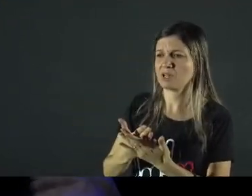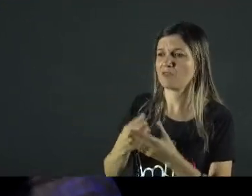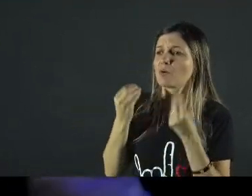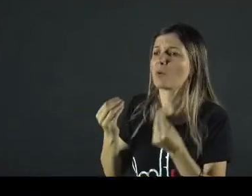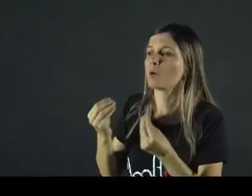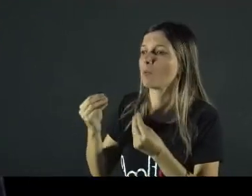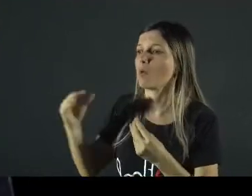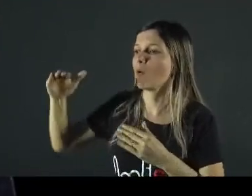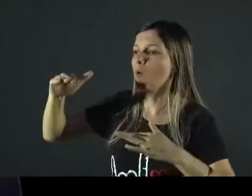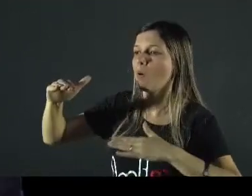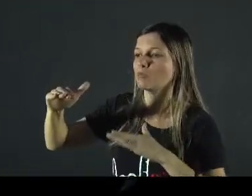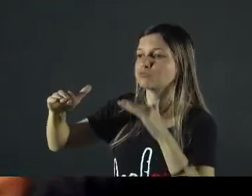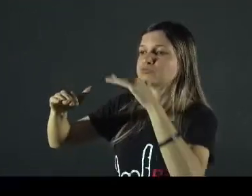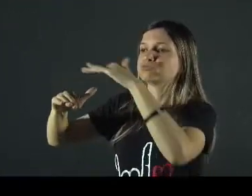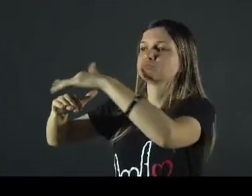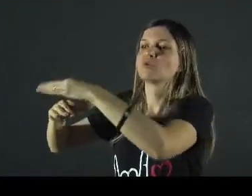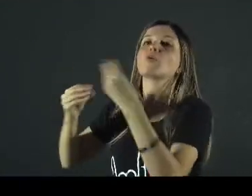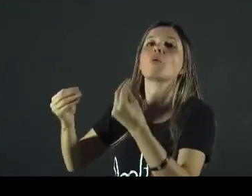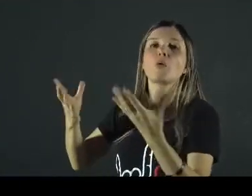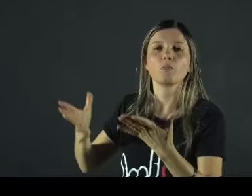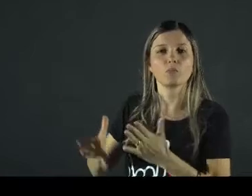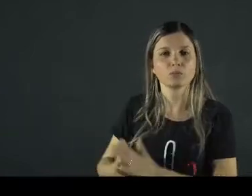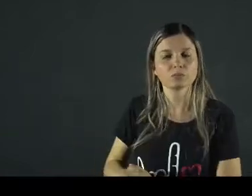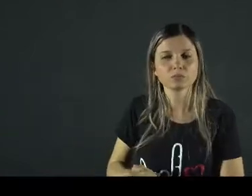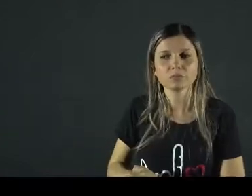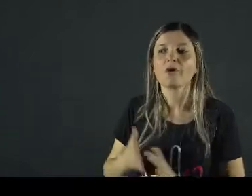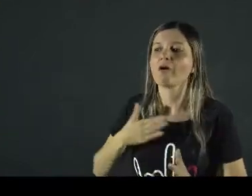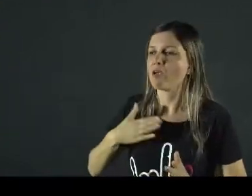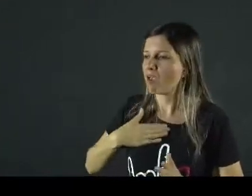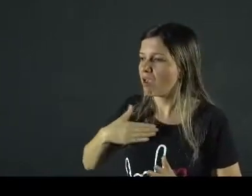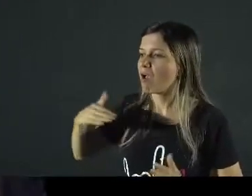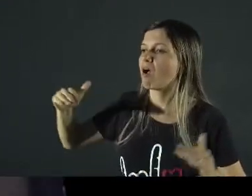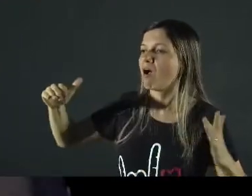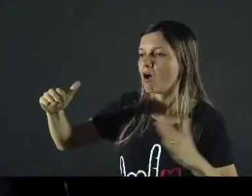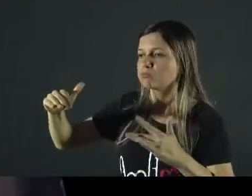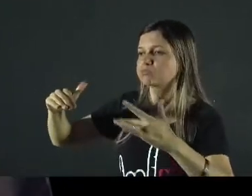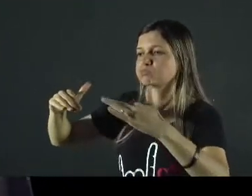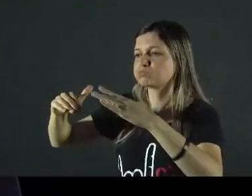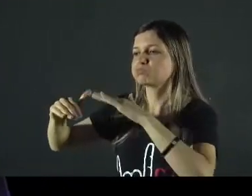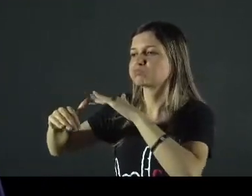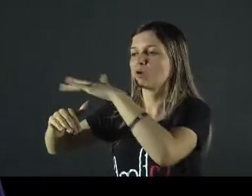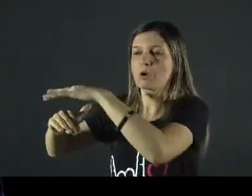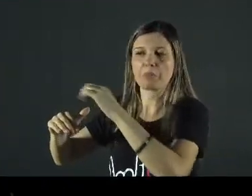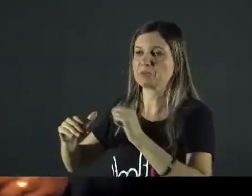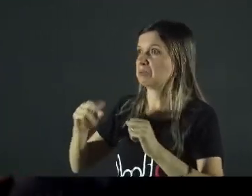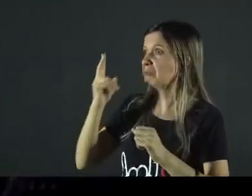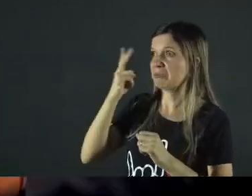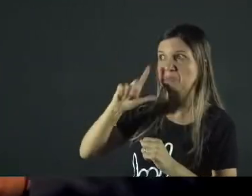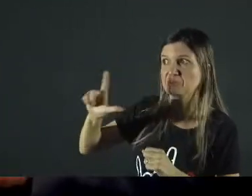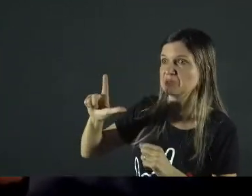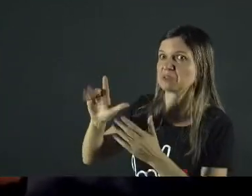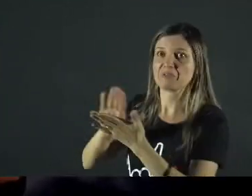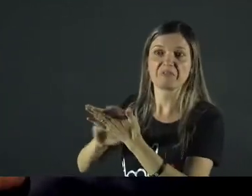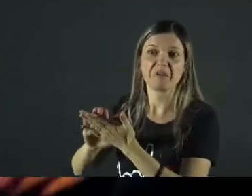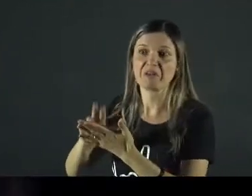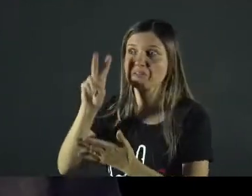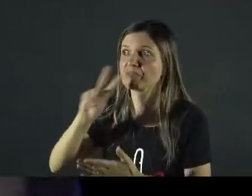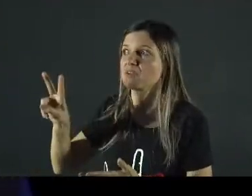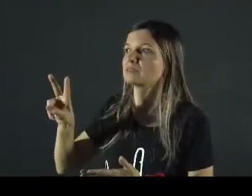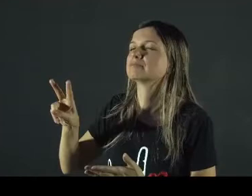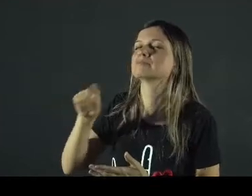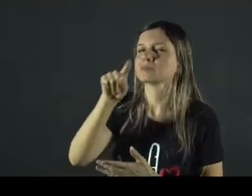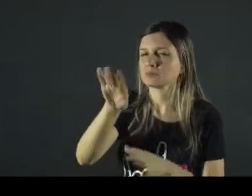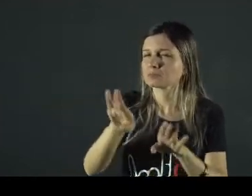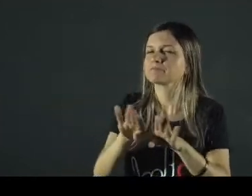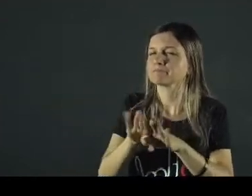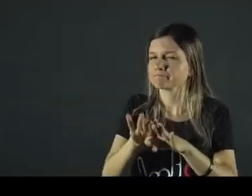14 anos. E eu me lembro claramente dessa história. Eu passei em cima de uma ponte molhada que não dava para enxergar. E você também vai